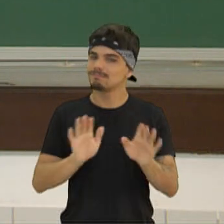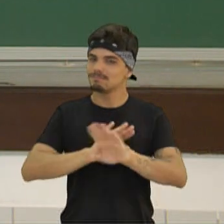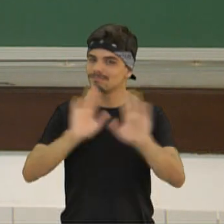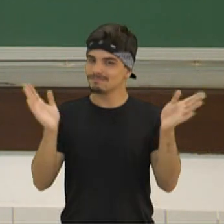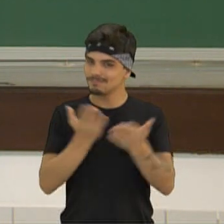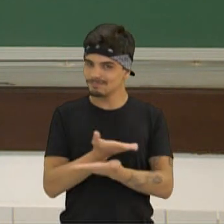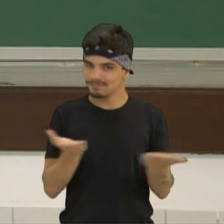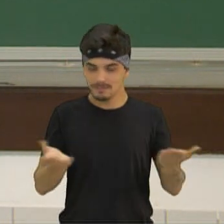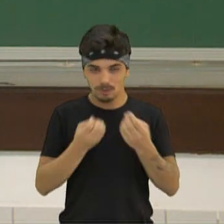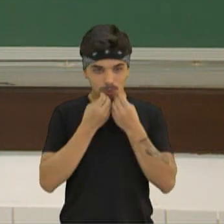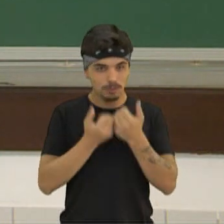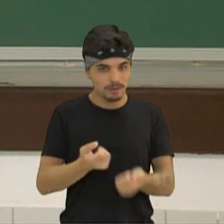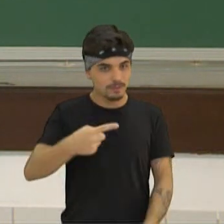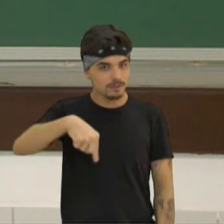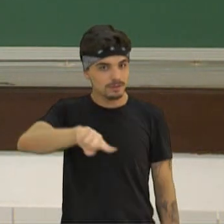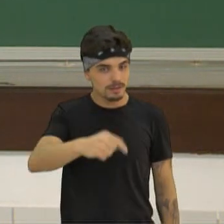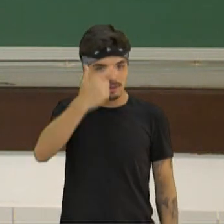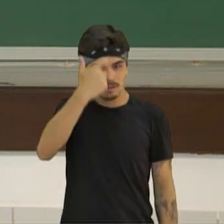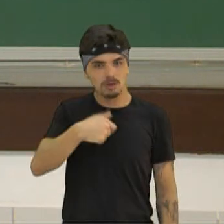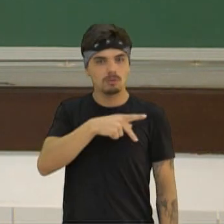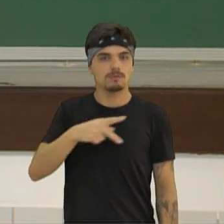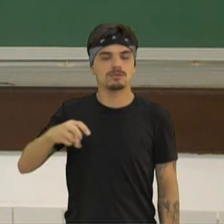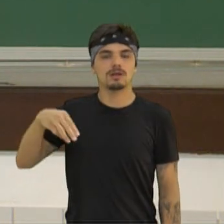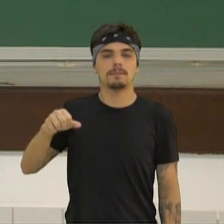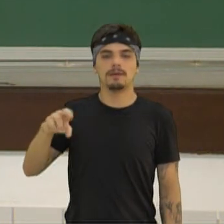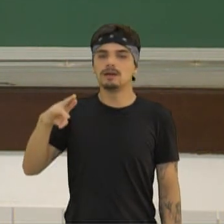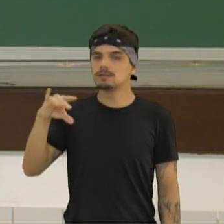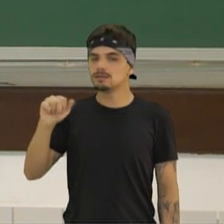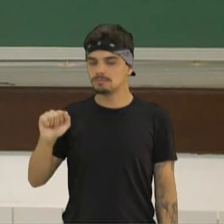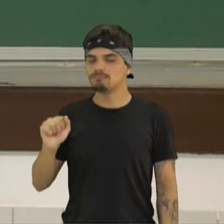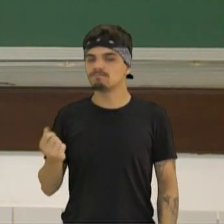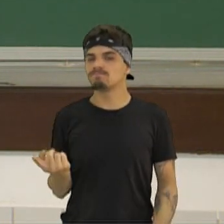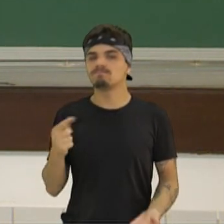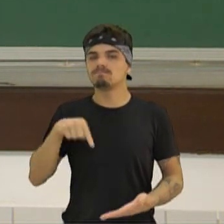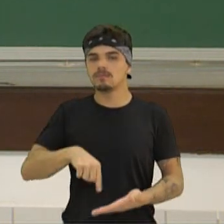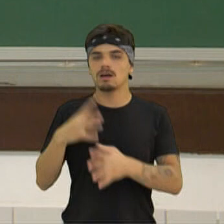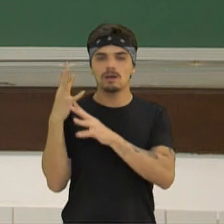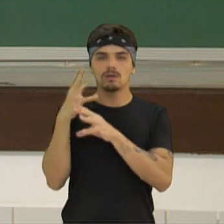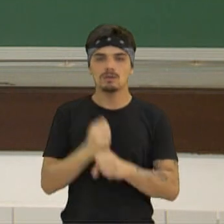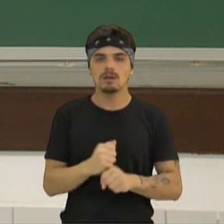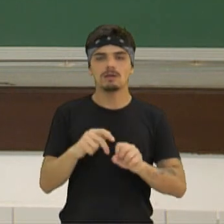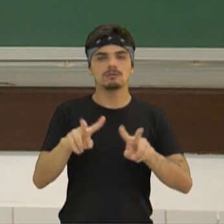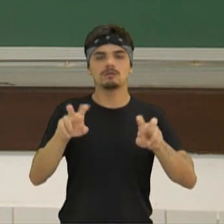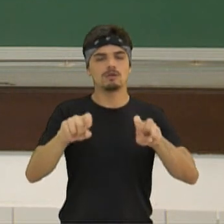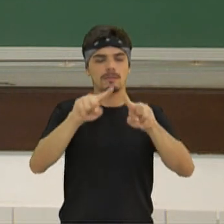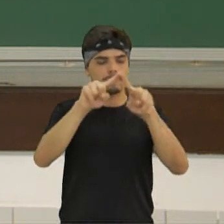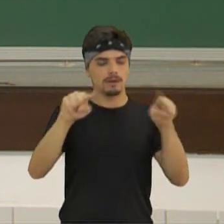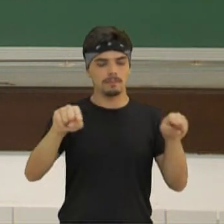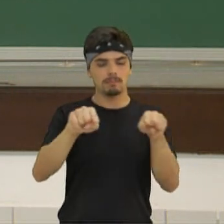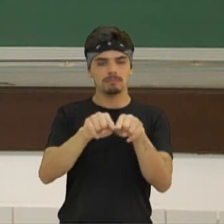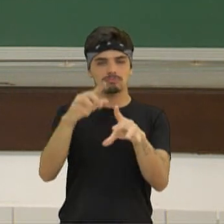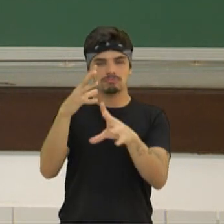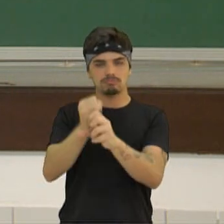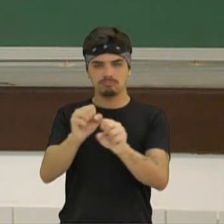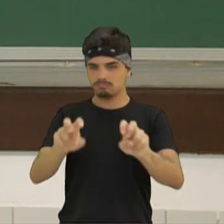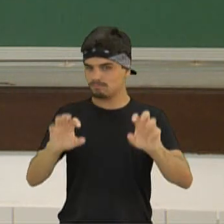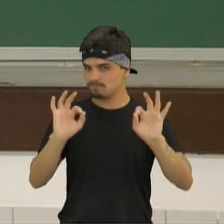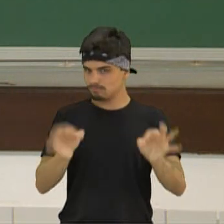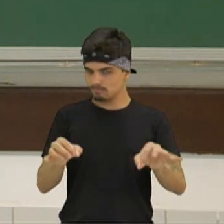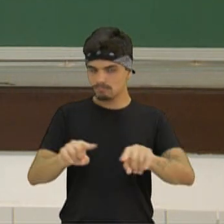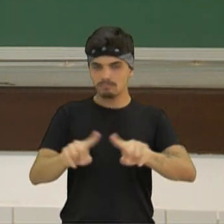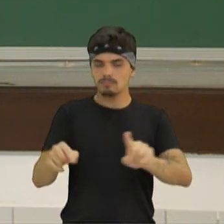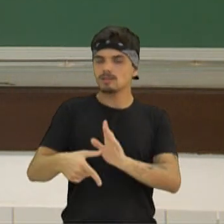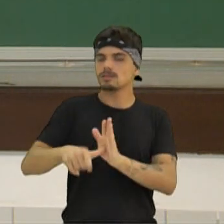Oi, pessoal, tudo bem com vocês? Sou a professora Márcia Diniz. Venho com essas retomadas de trigonometria, certo?